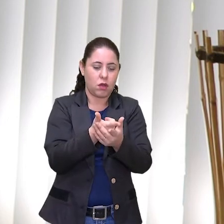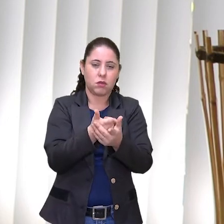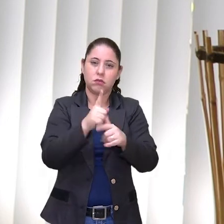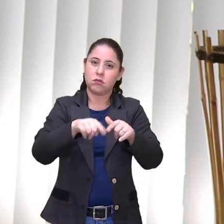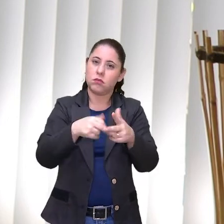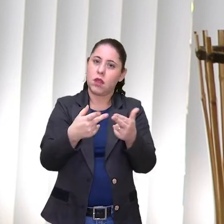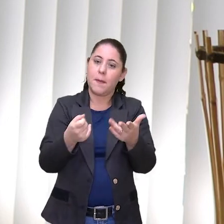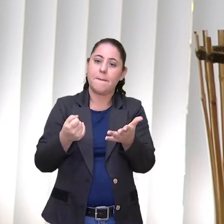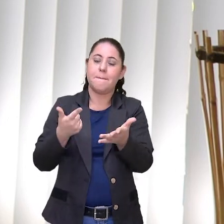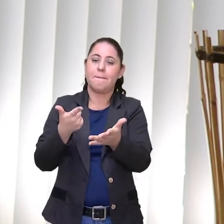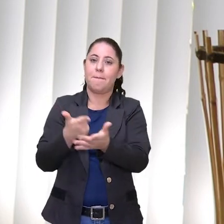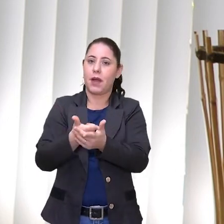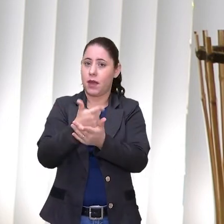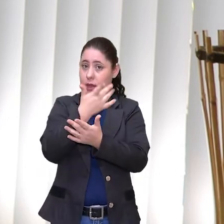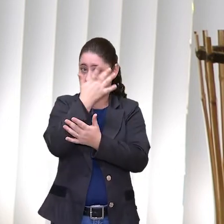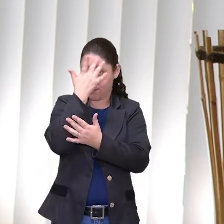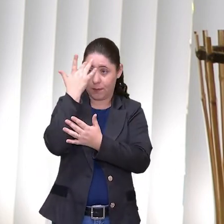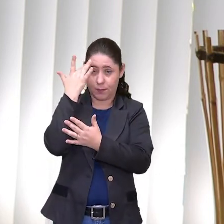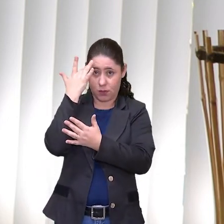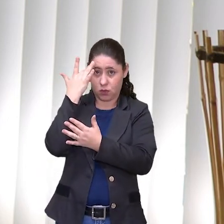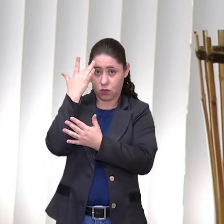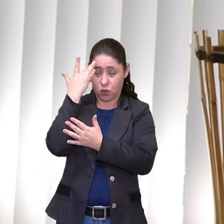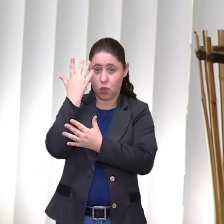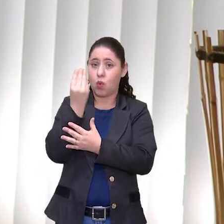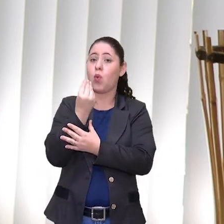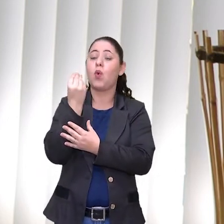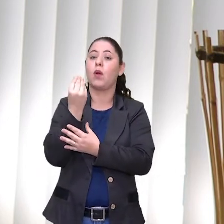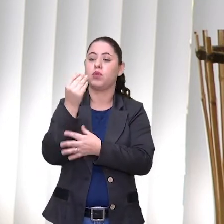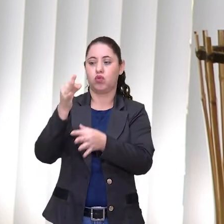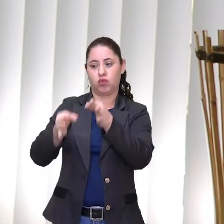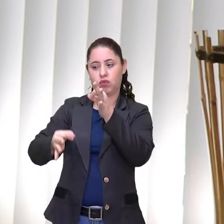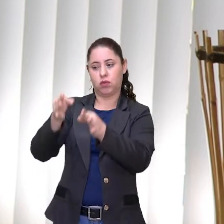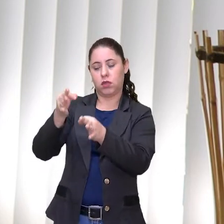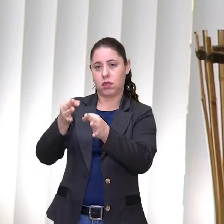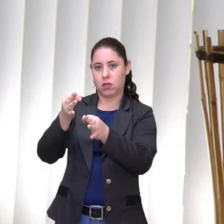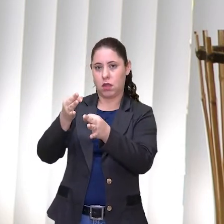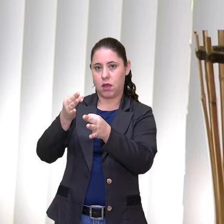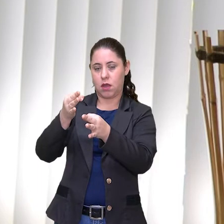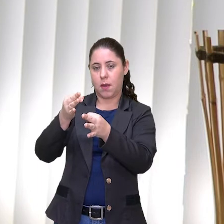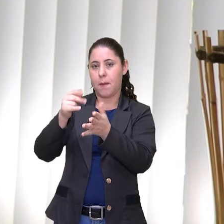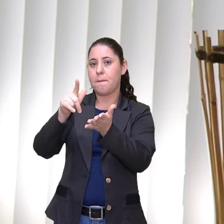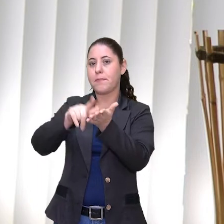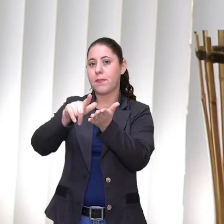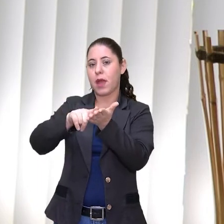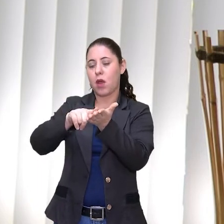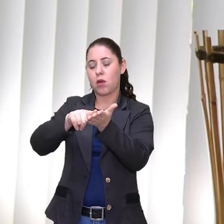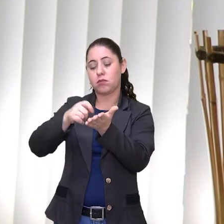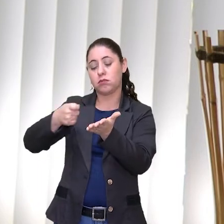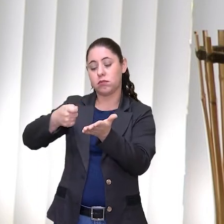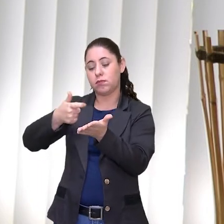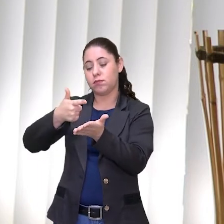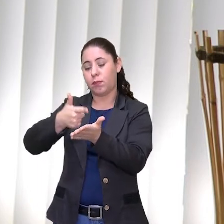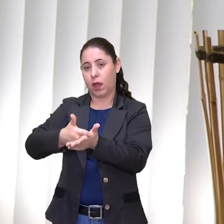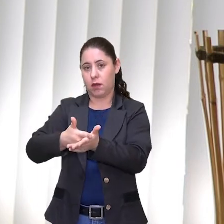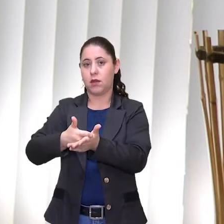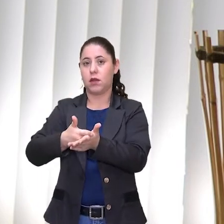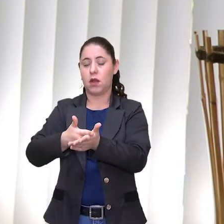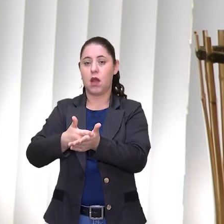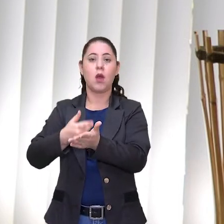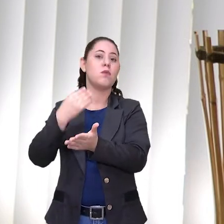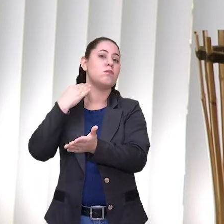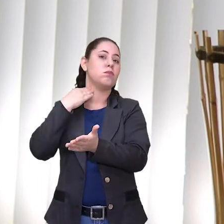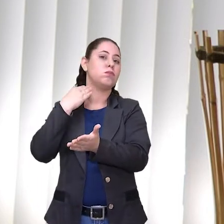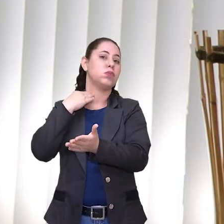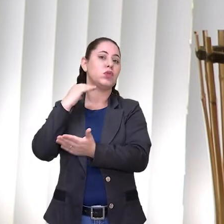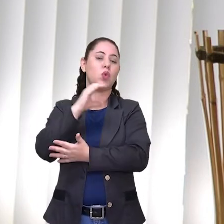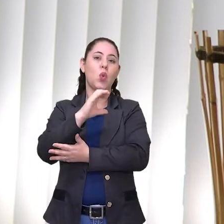com essa alienação é pago pelo arrematante através do depósito judicial, uma guia expedida. Então, dentro de